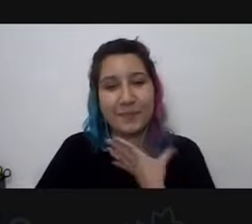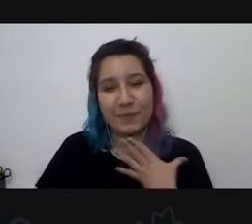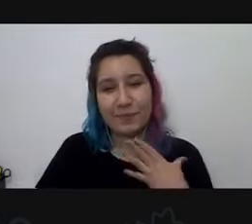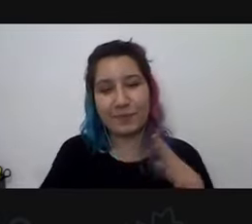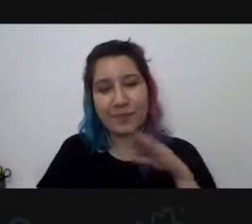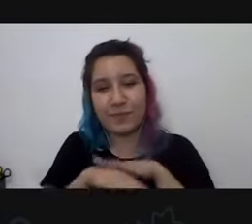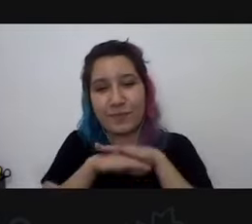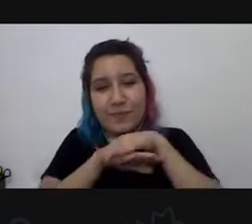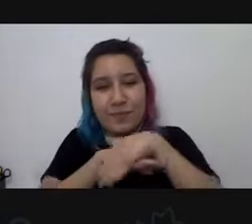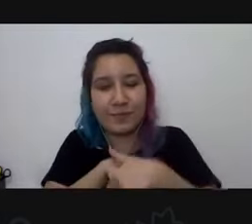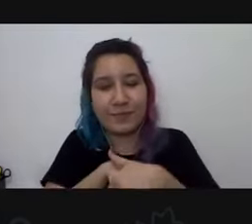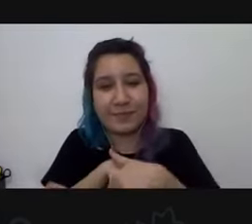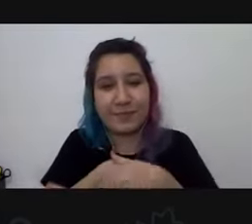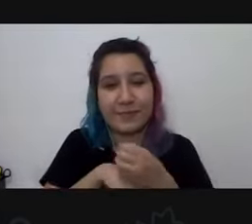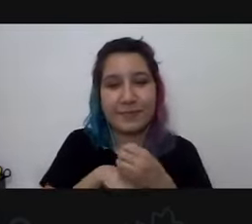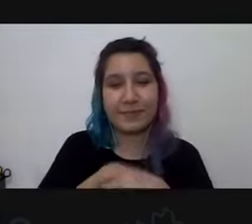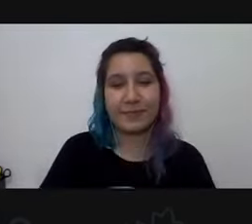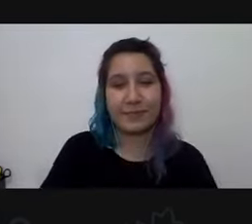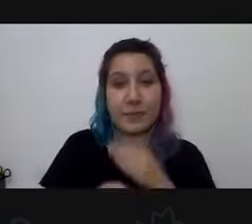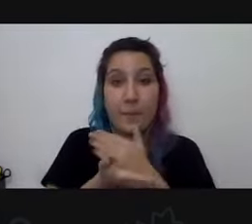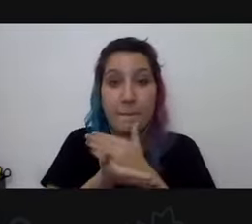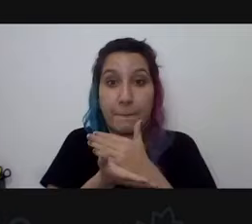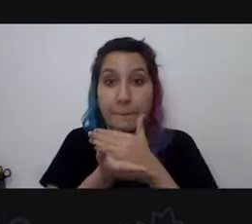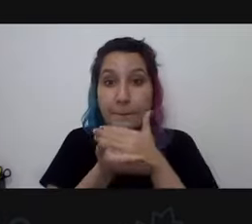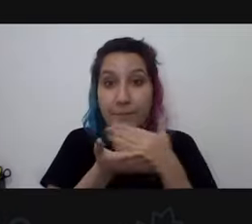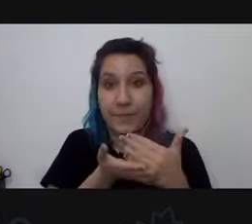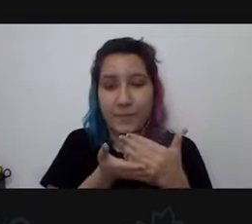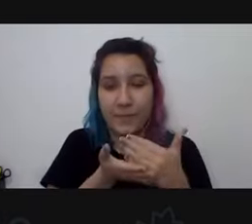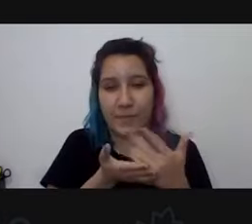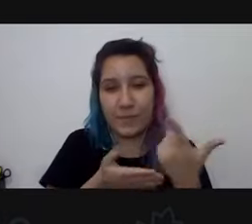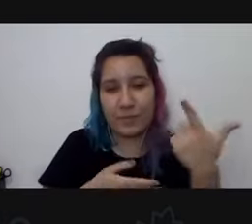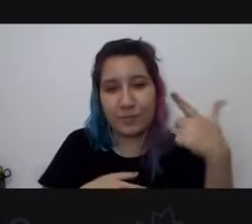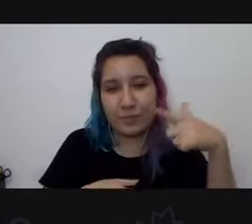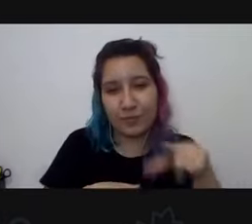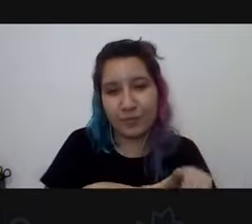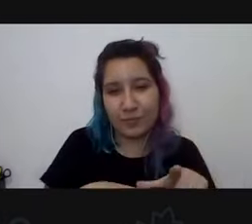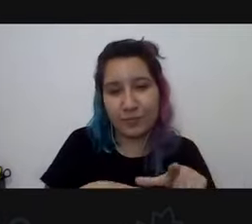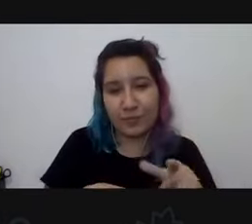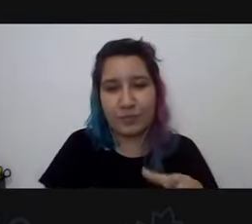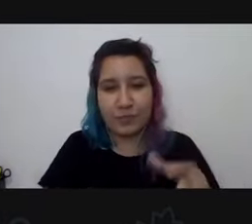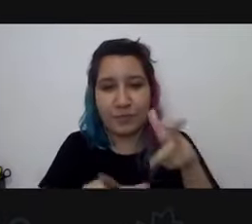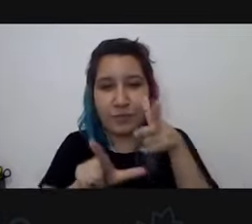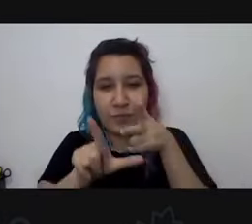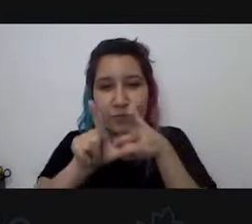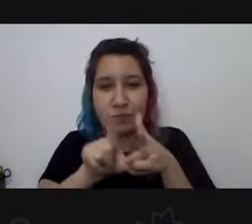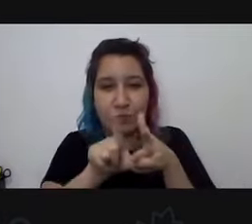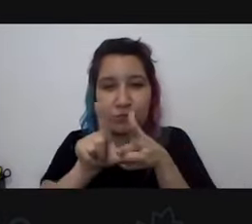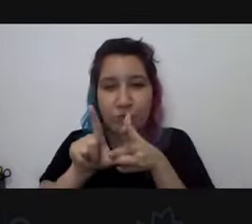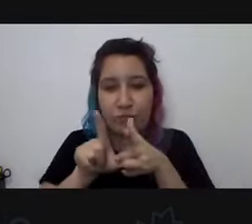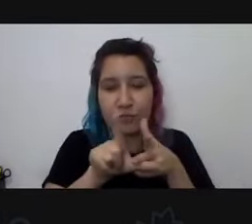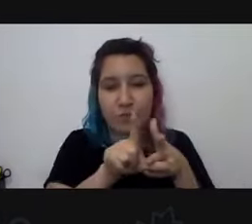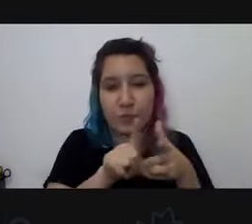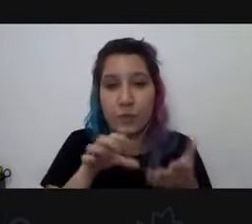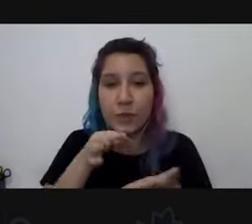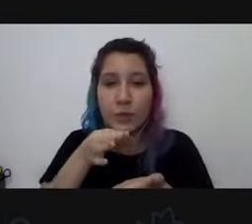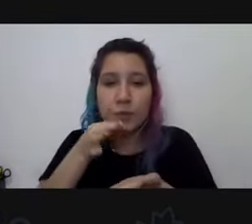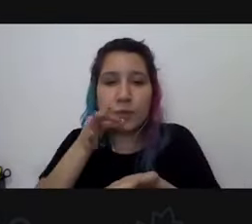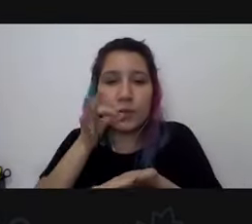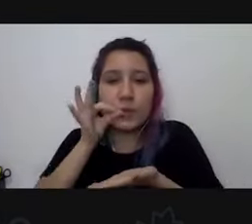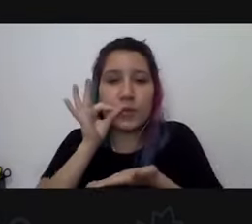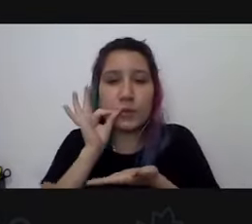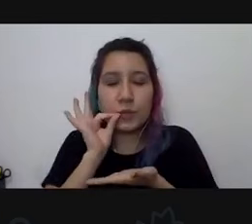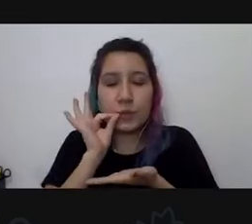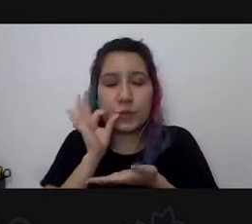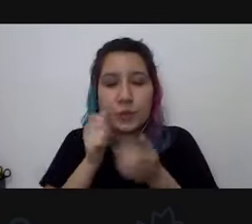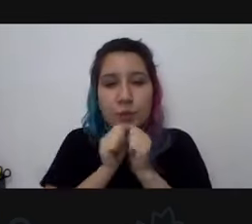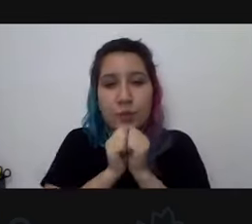Boa noite, começando mais uma live, mais um café com Caio Amado, nossa live